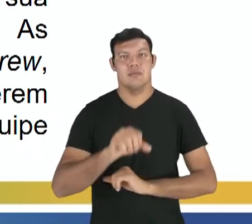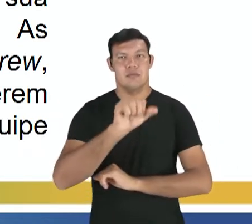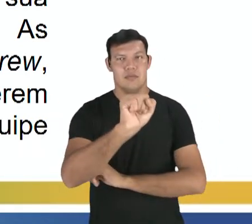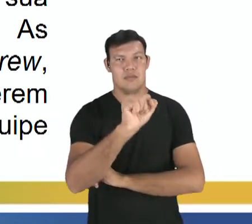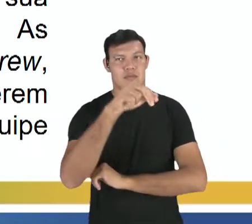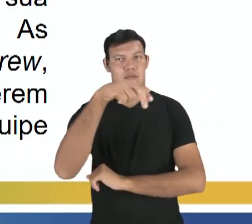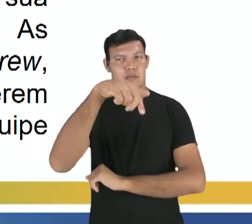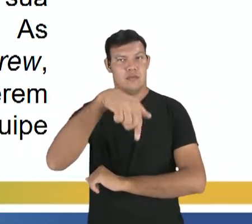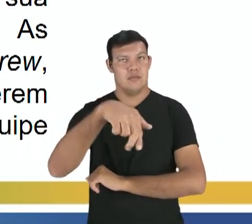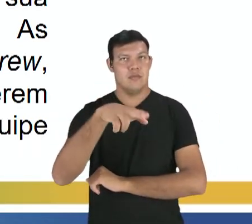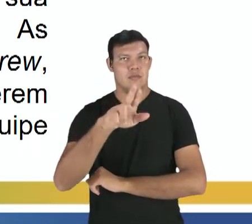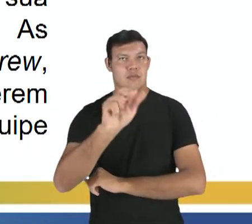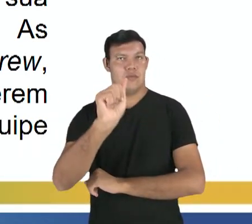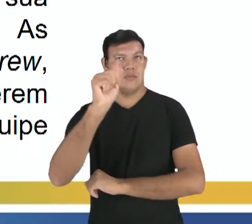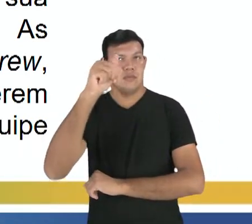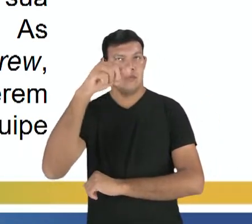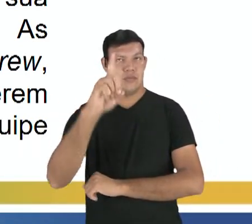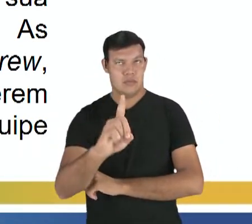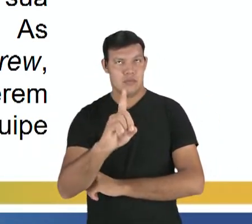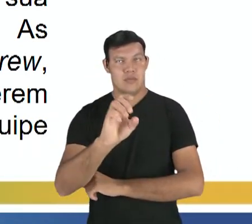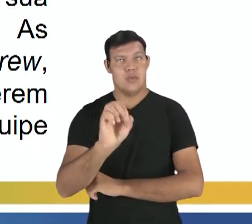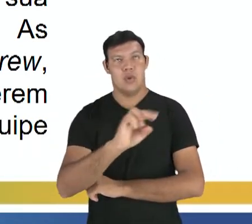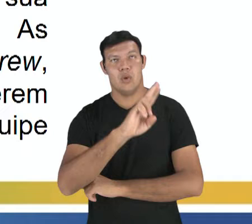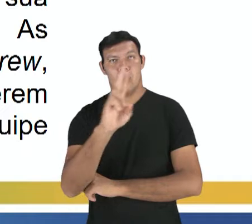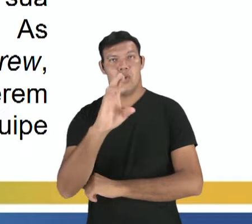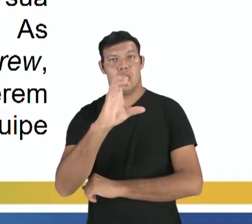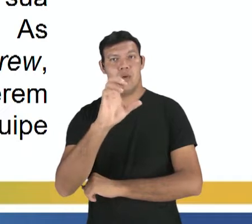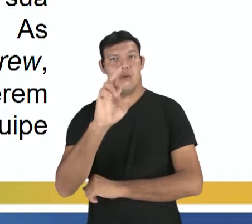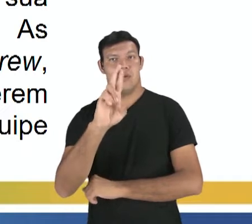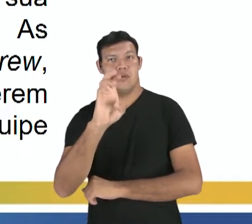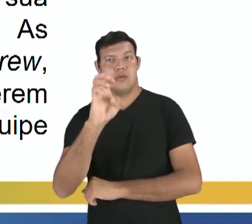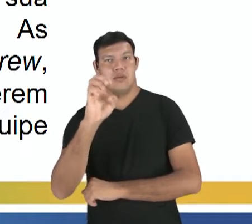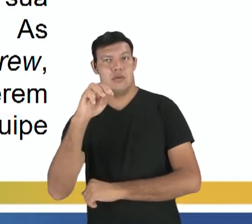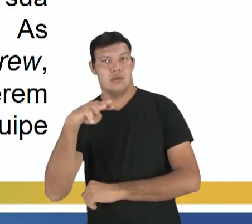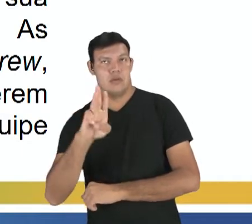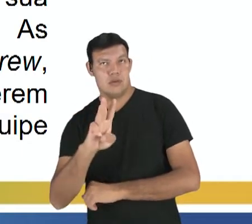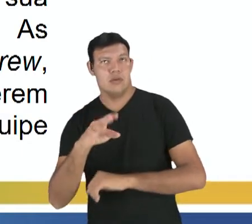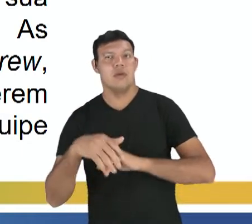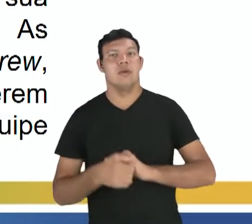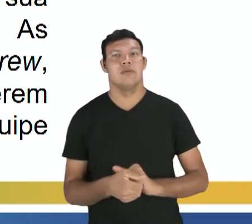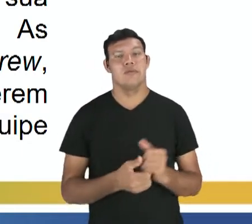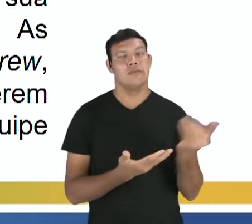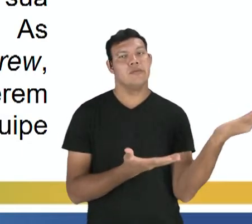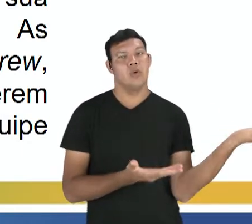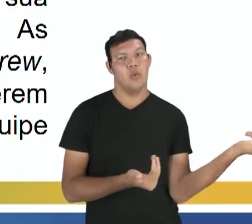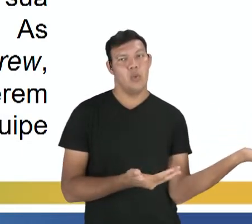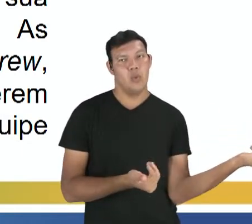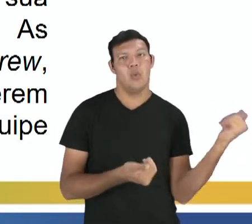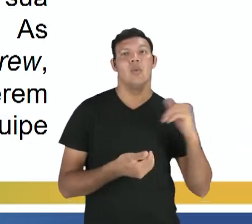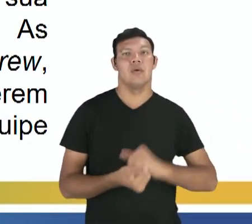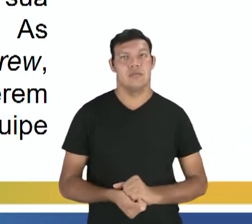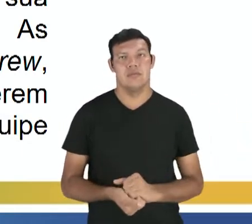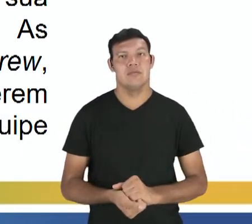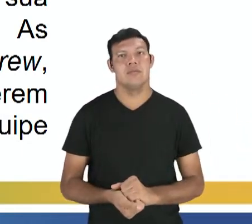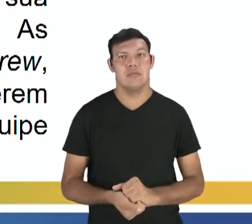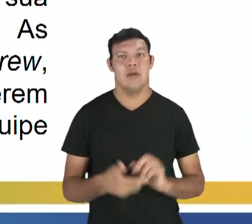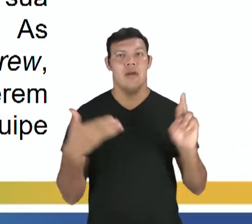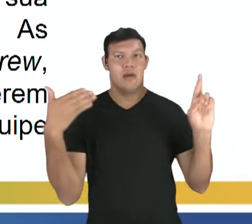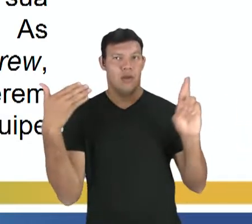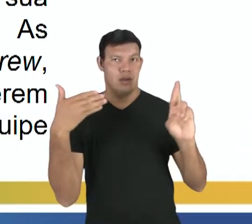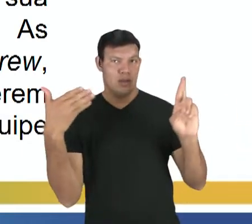ou crew, que significa, né, que são gírias usadas quando um adolescente americano se refere ao